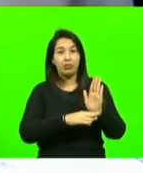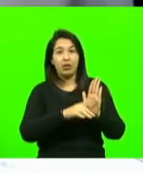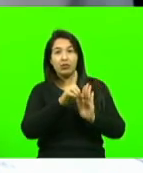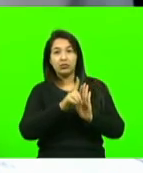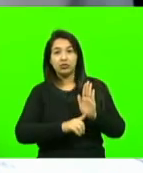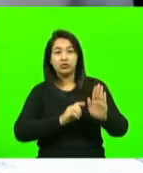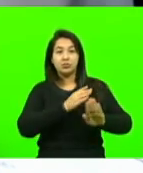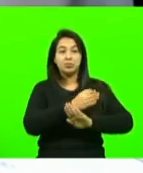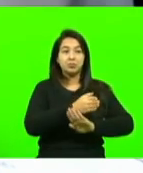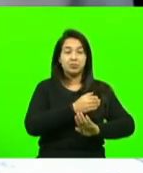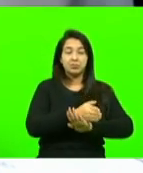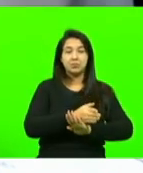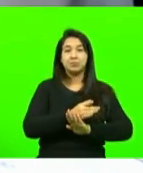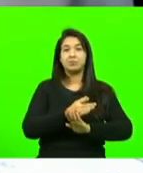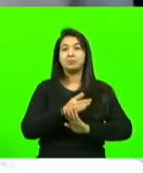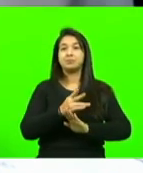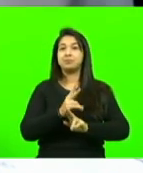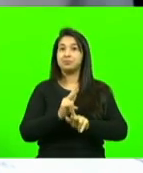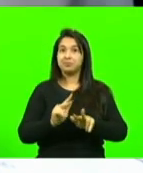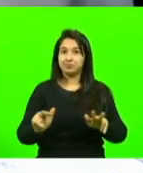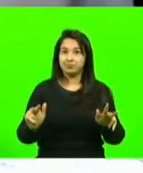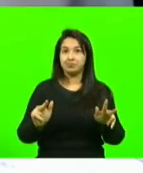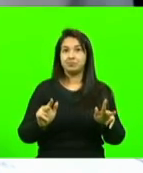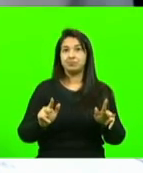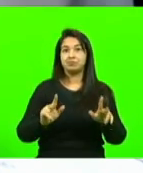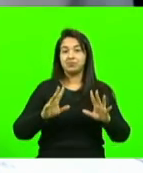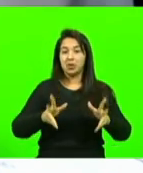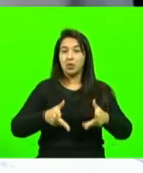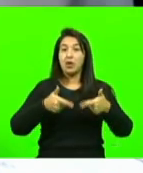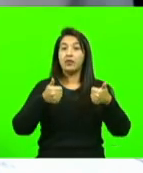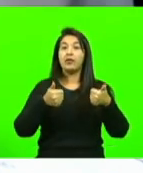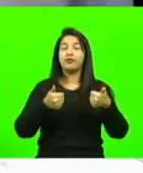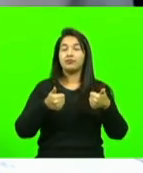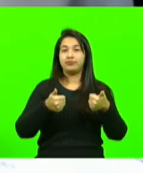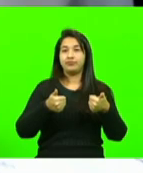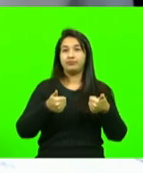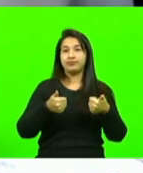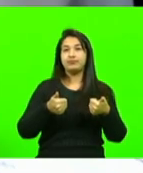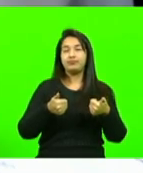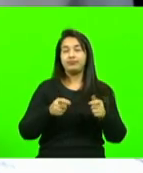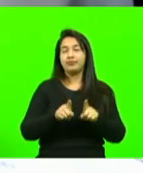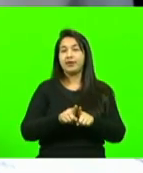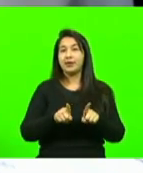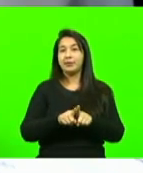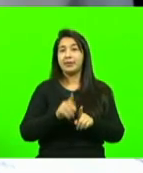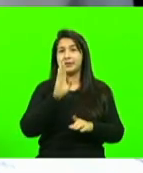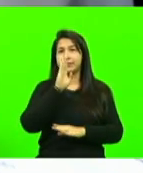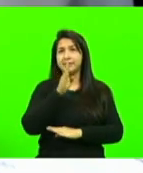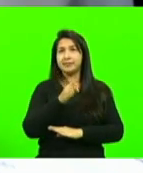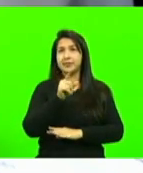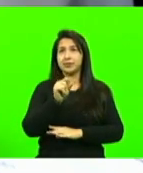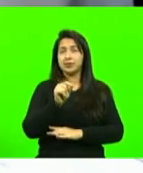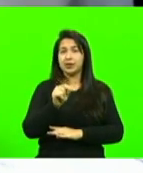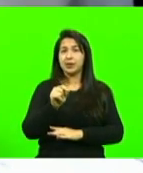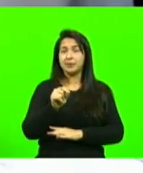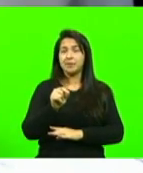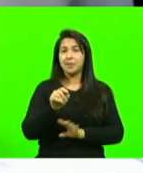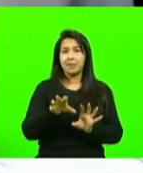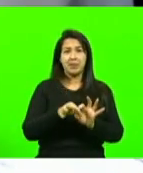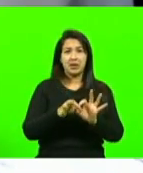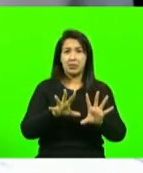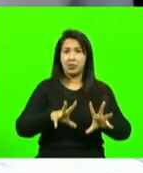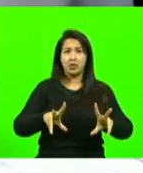né ao serviço EA forma e a qualidade de serviço né no sentido de que ela libera geral